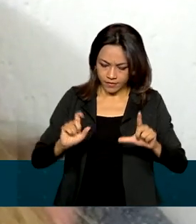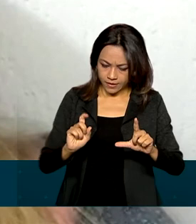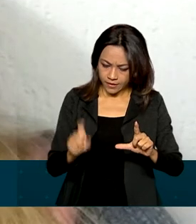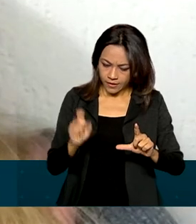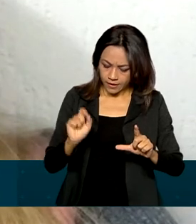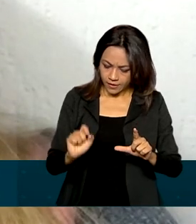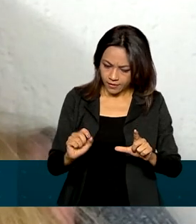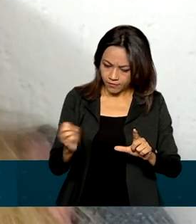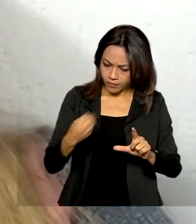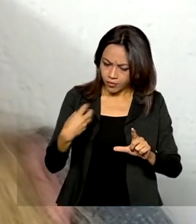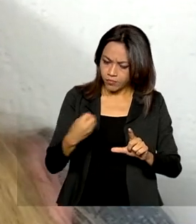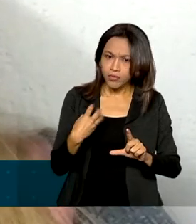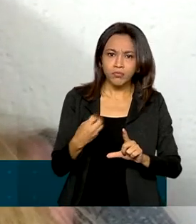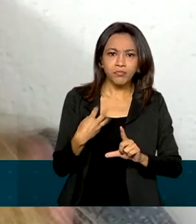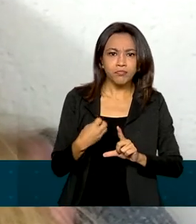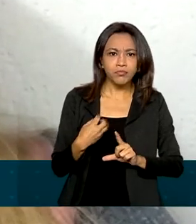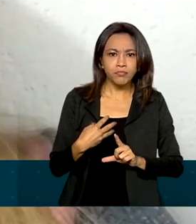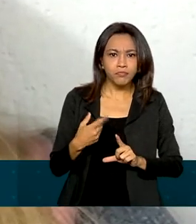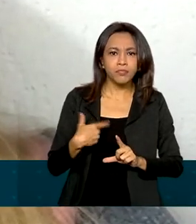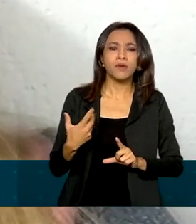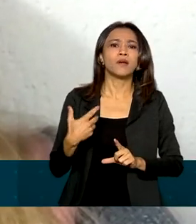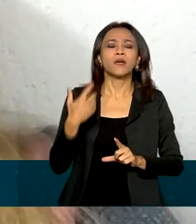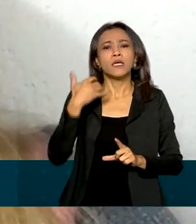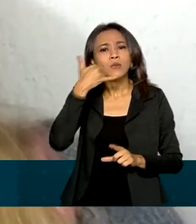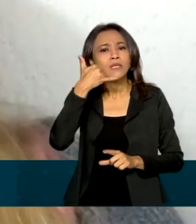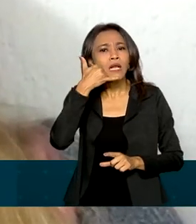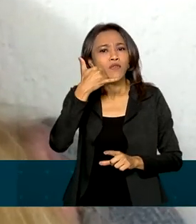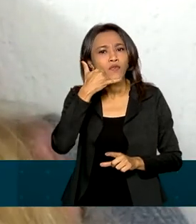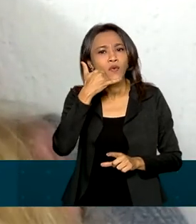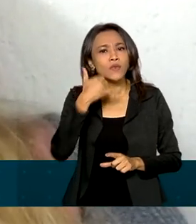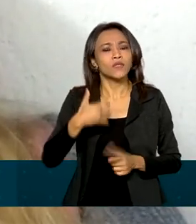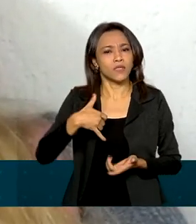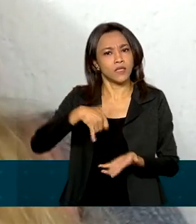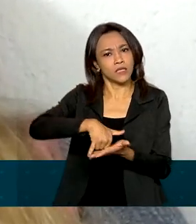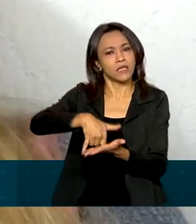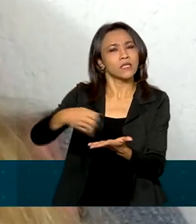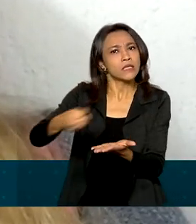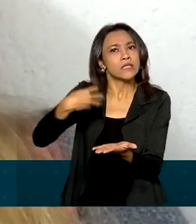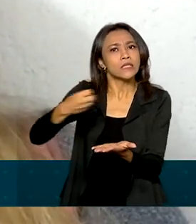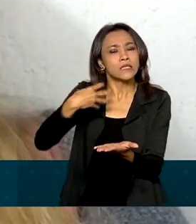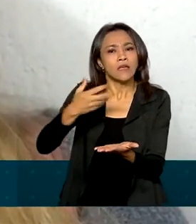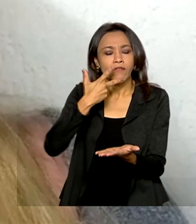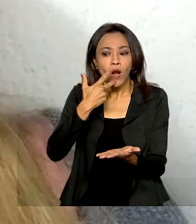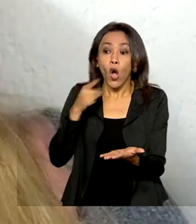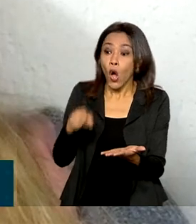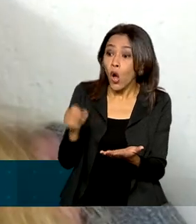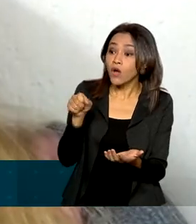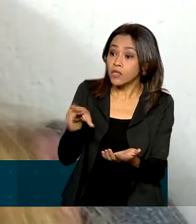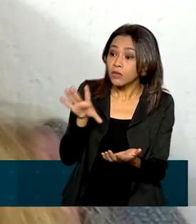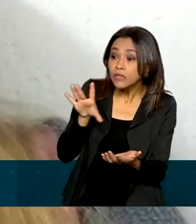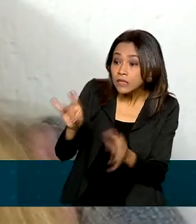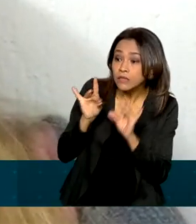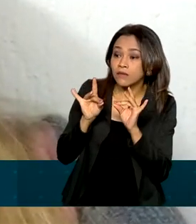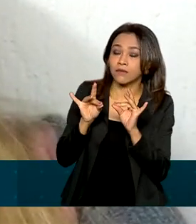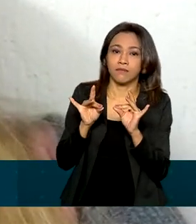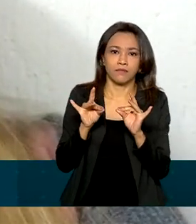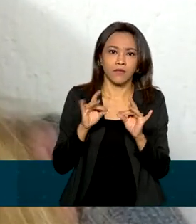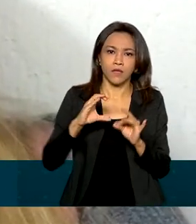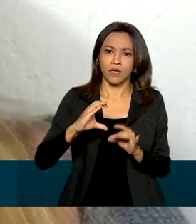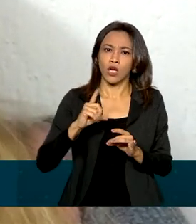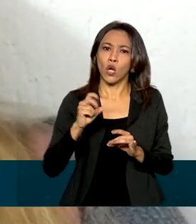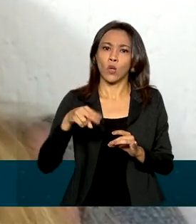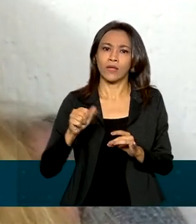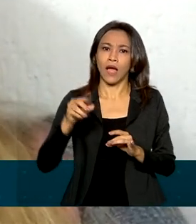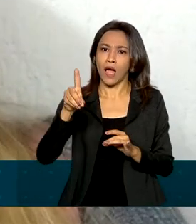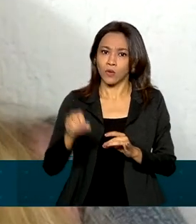promoção receber vários telefonemas no meu trabalho pelo telefone fixo falando que meu celular tinha sido clonado eu percebi que